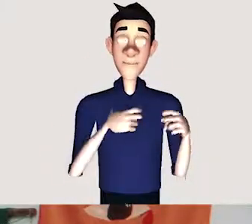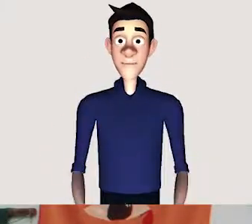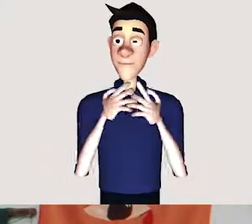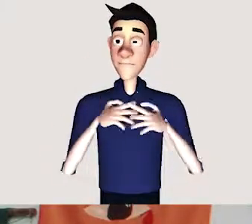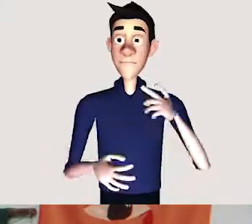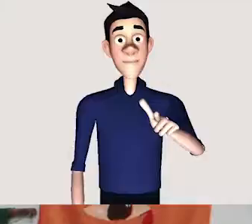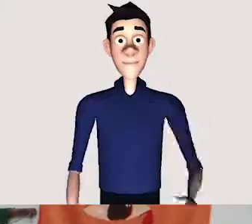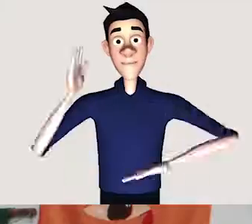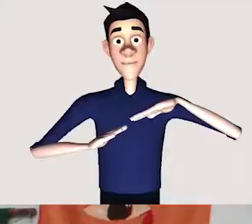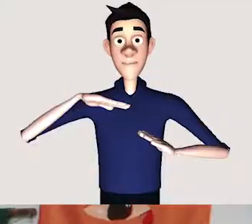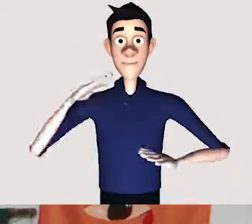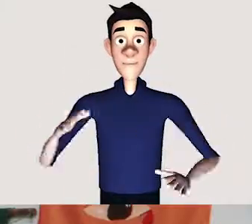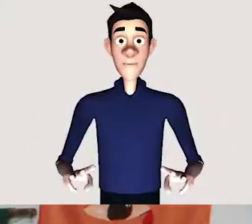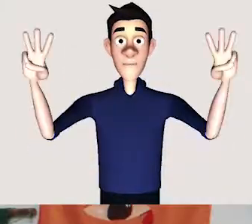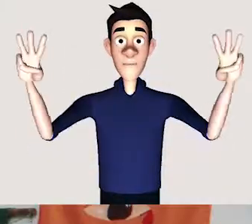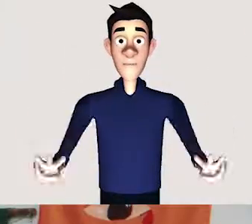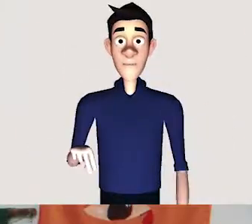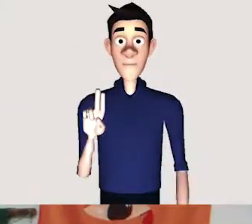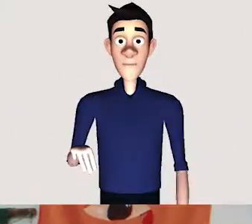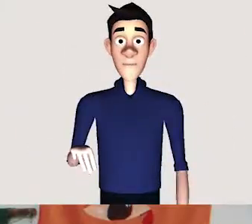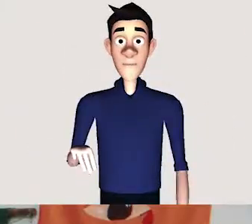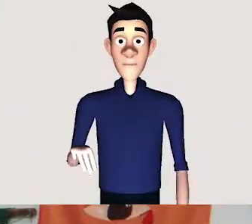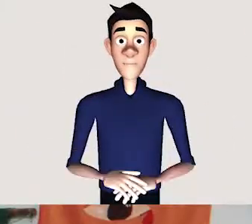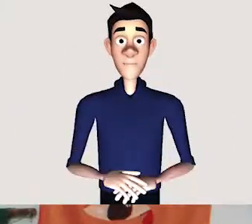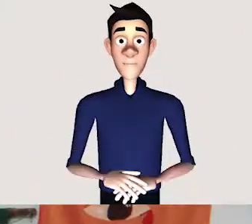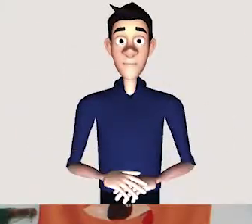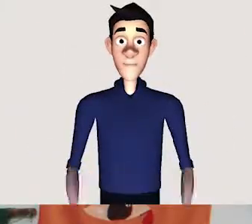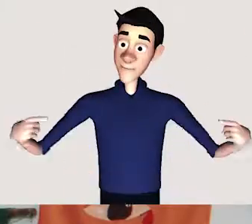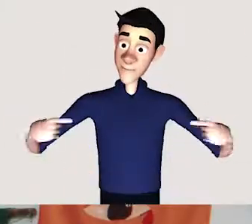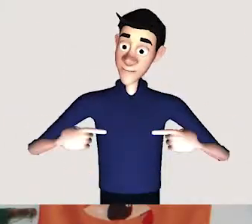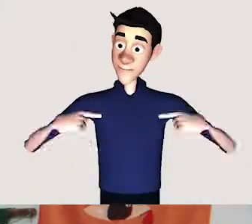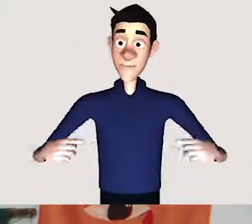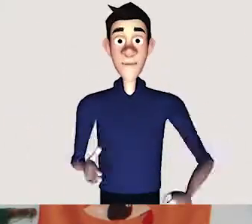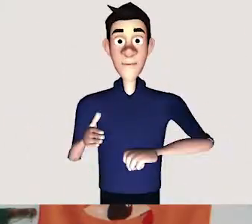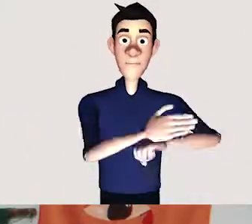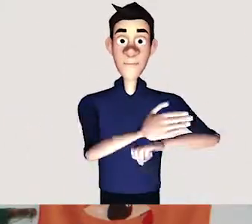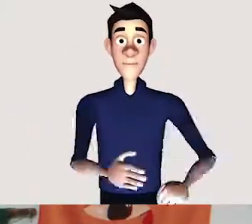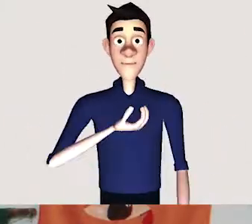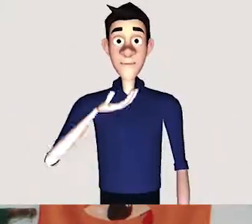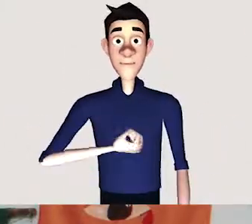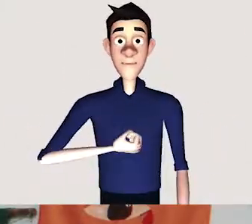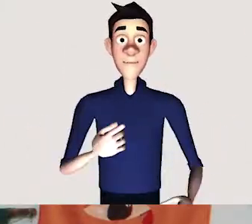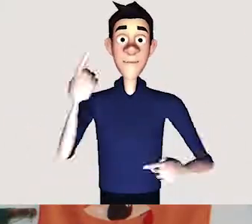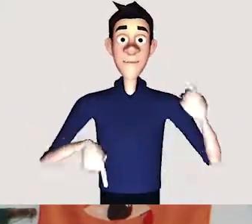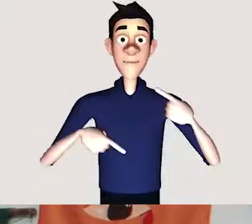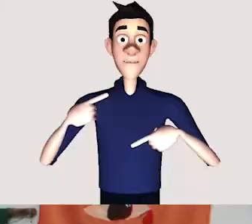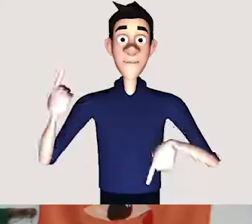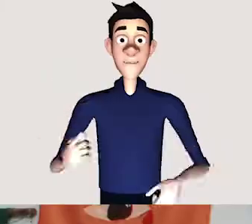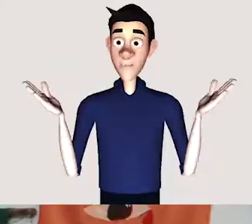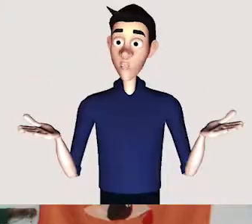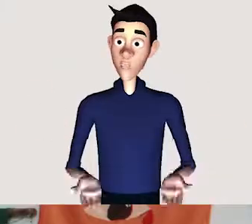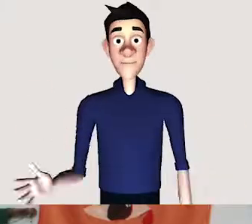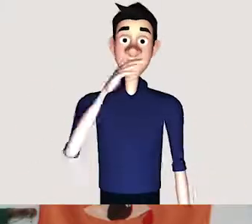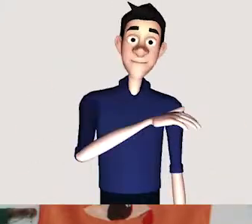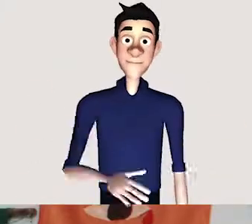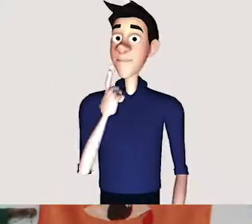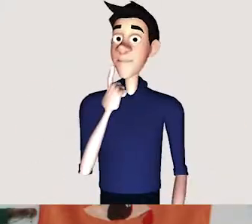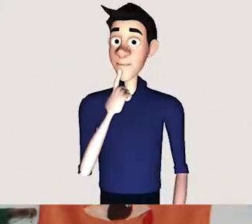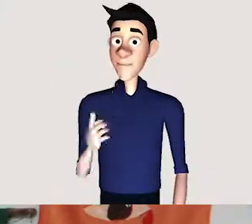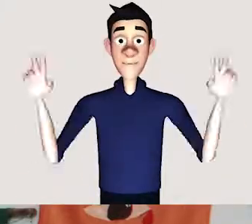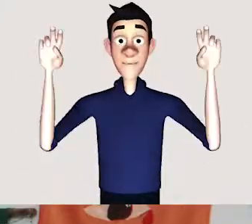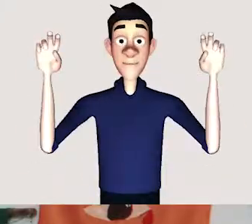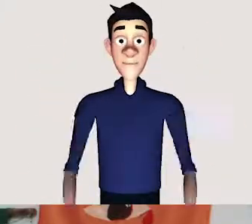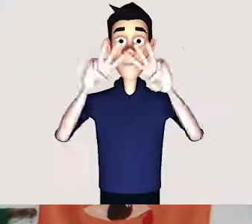numa conexão entre poesia e política. Hoje vamos falar do tema